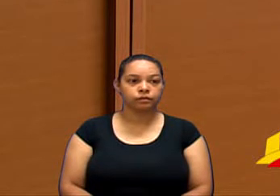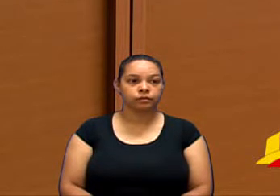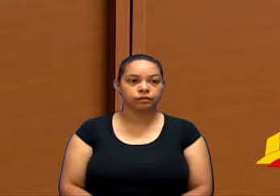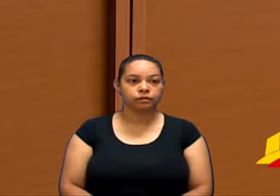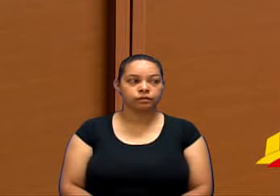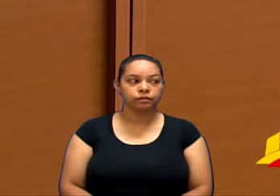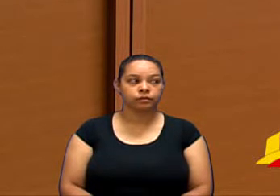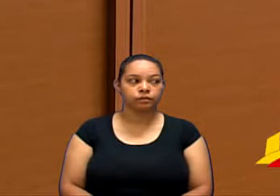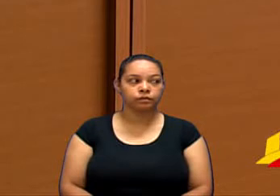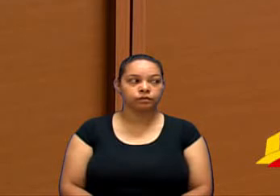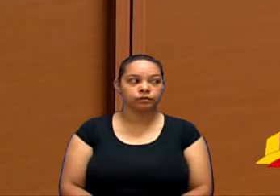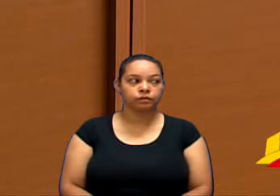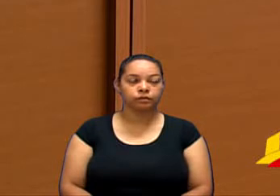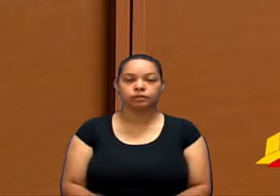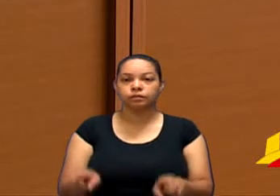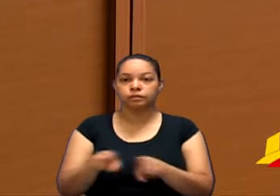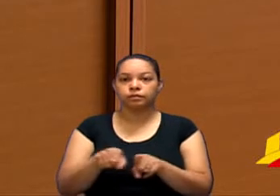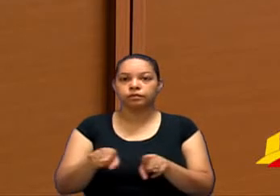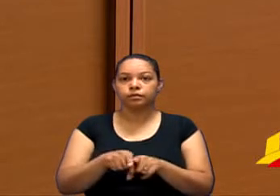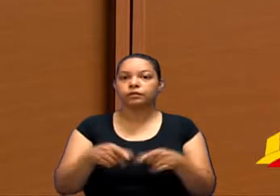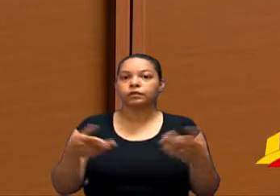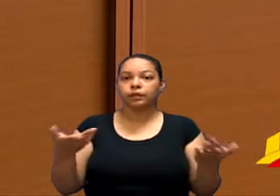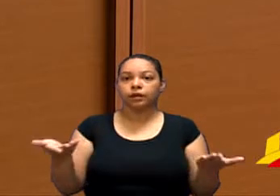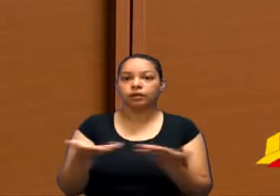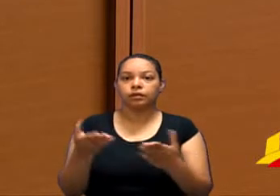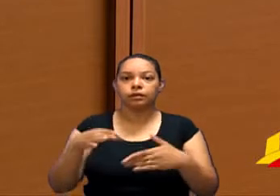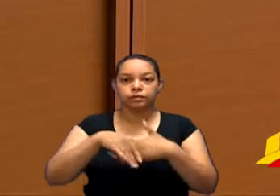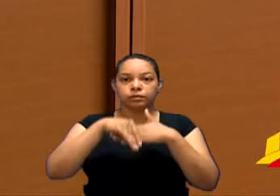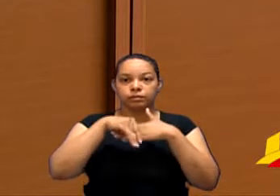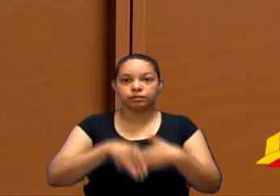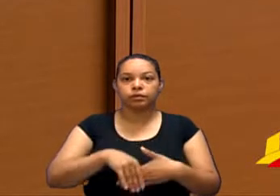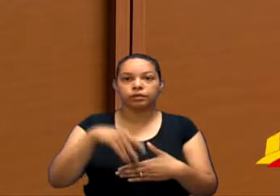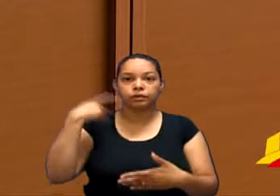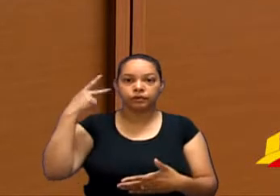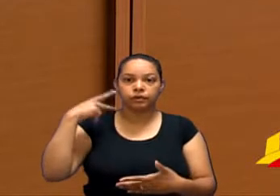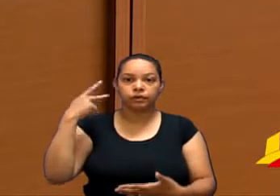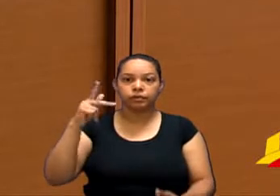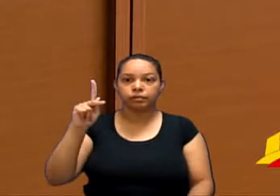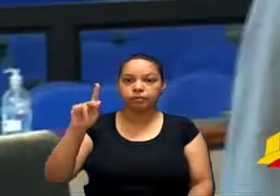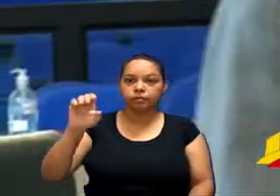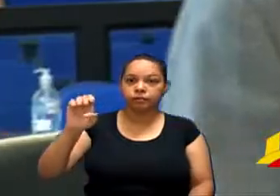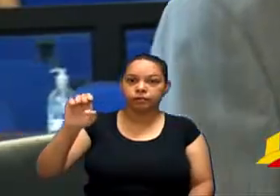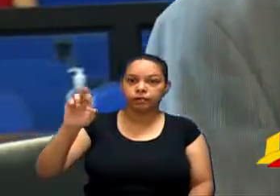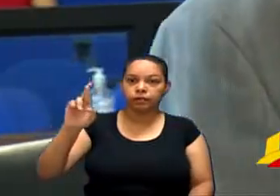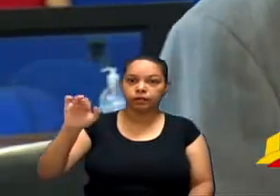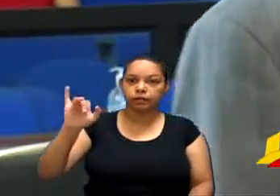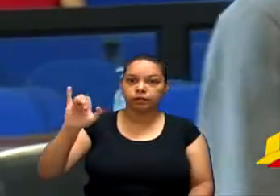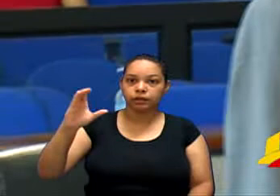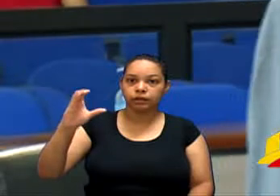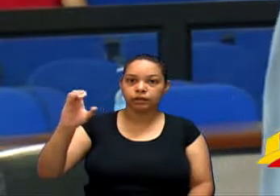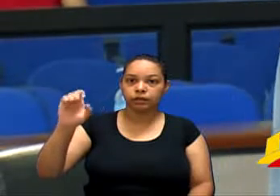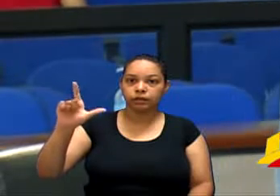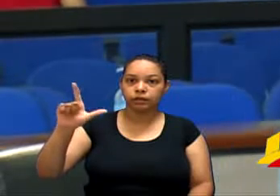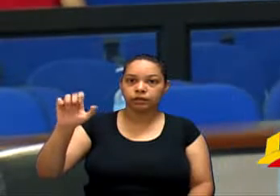aliás eu quero cumprimentar o vereador Péricles pela excelente iniciativa